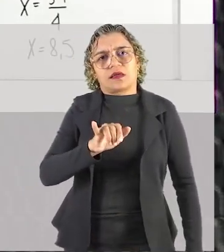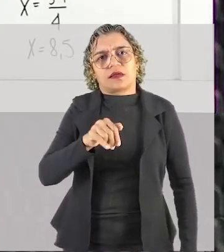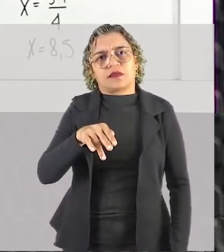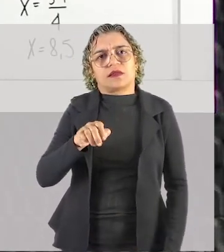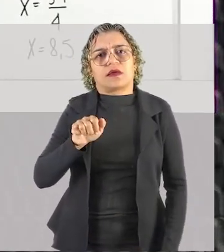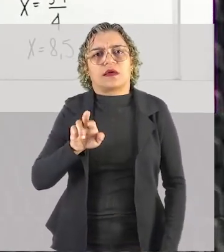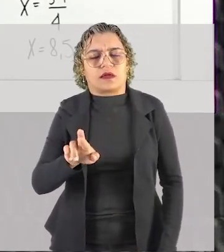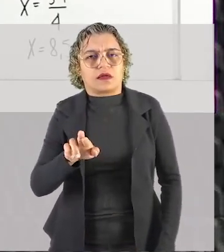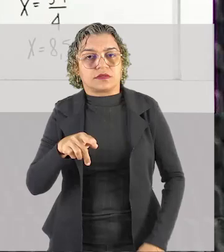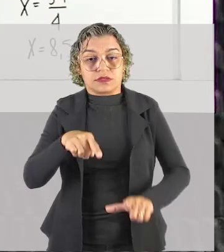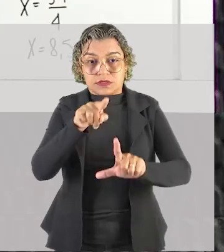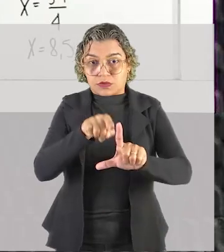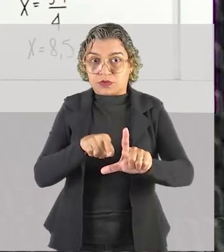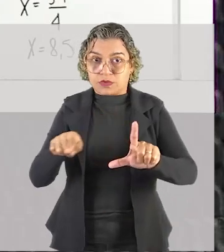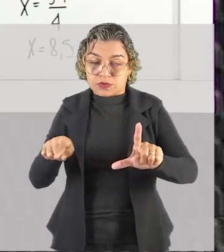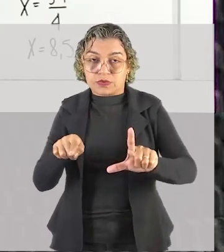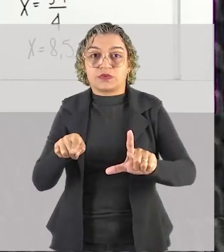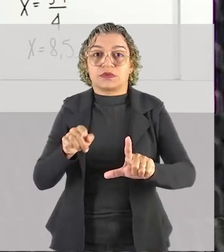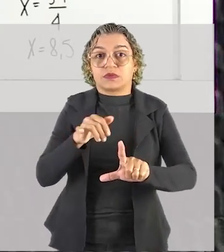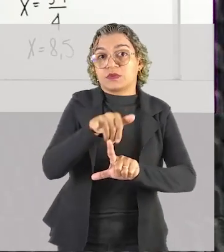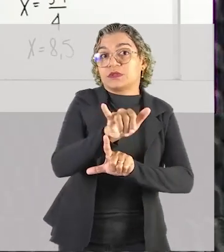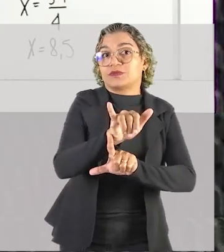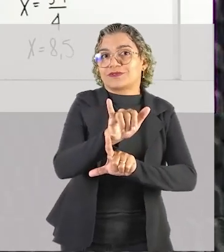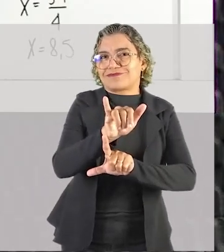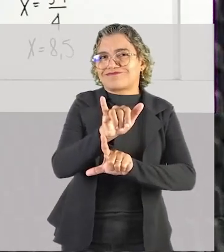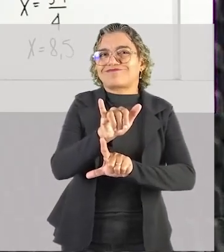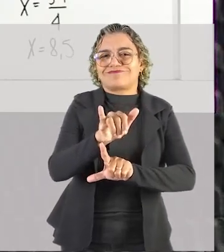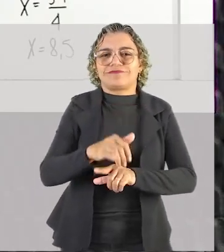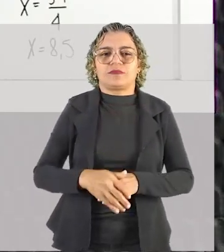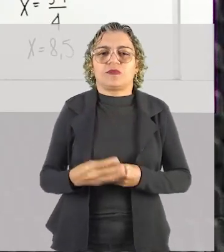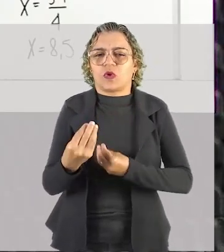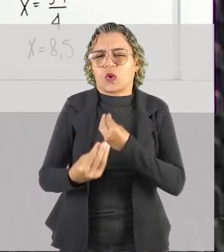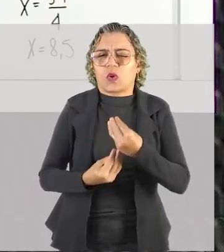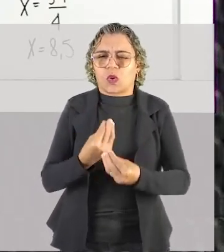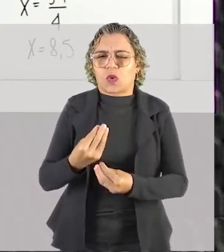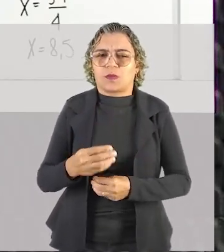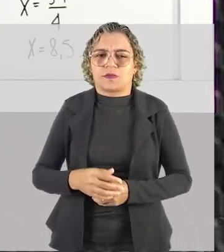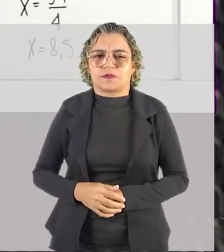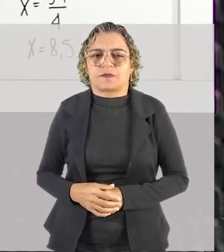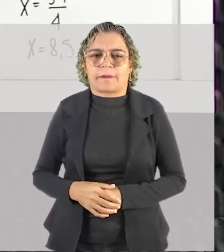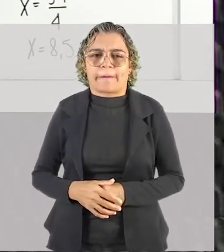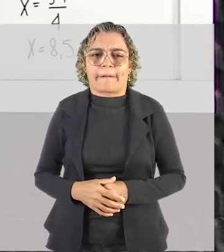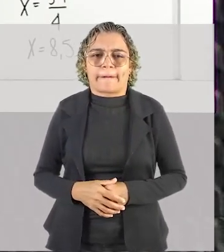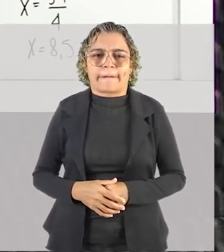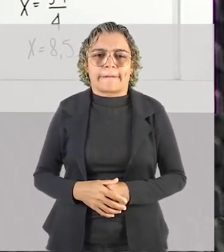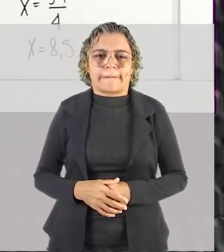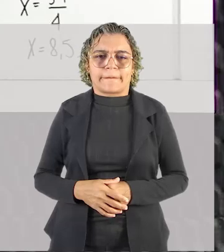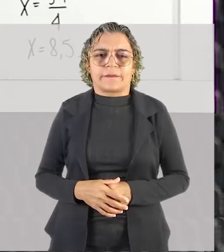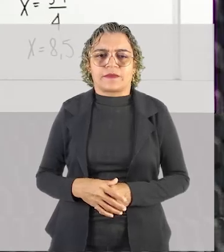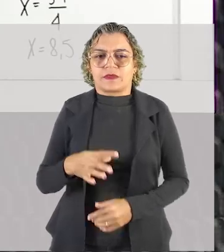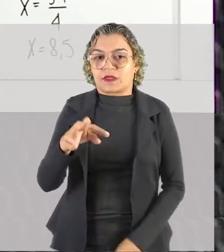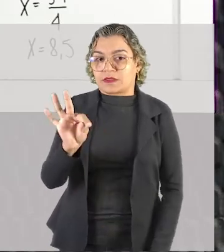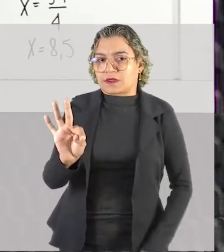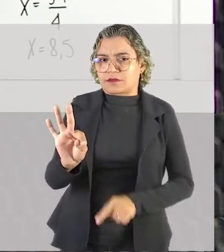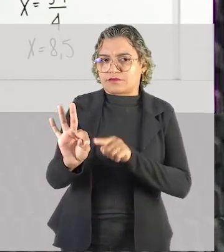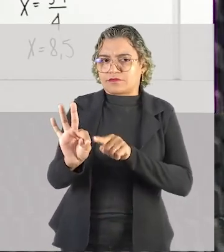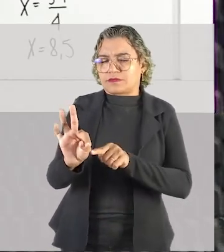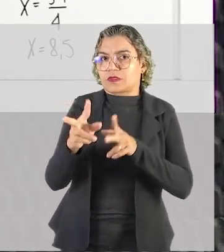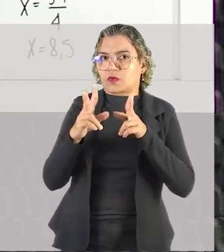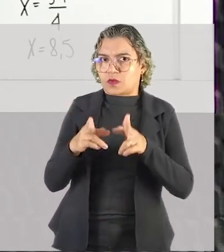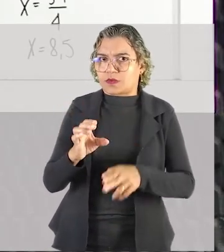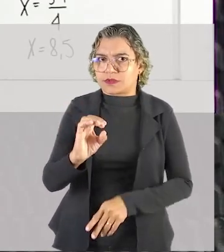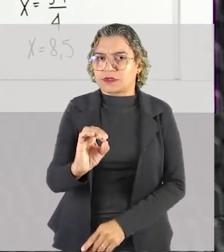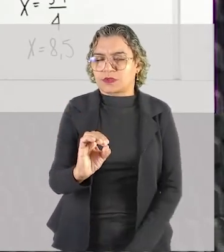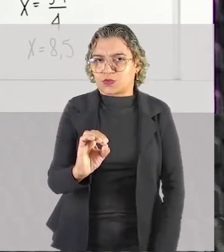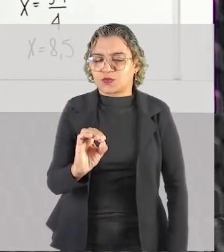ser onde o gráfico vai interceptar o eixo y. Veja só, vamos pegar os pontos do gráfico. Olha, o t, quando o t for